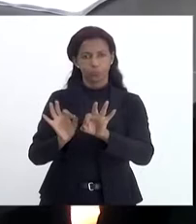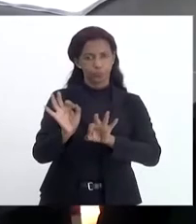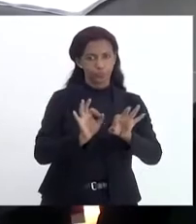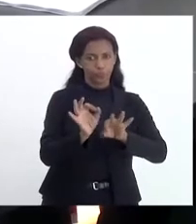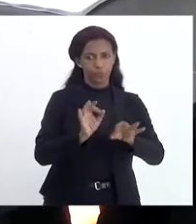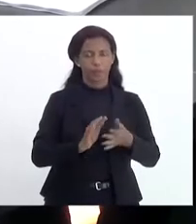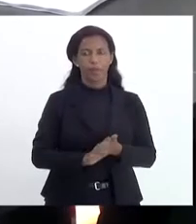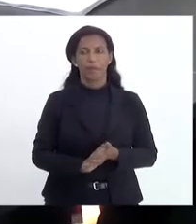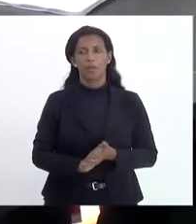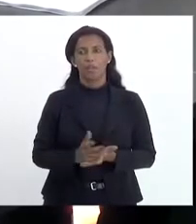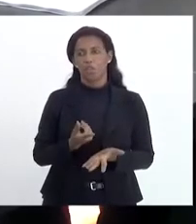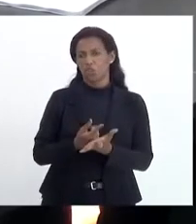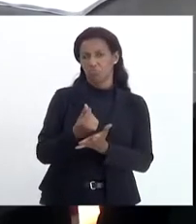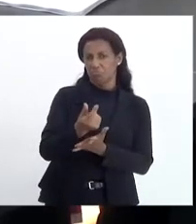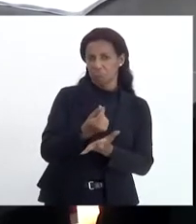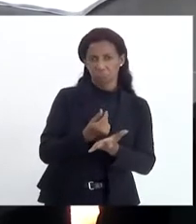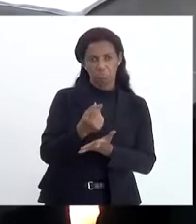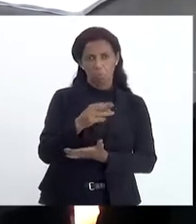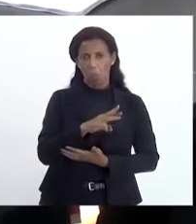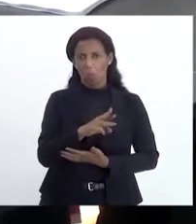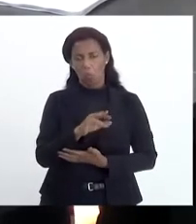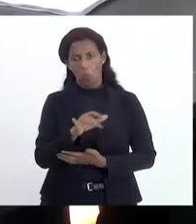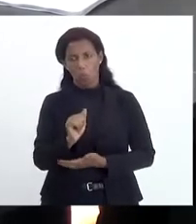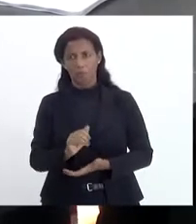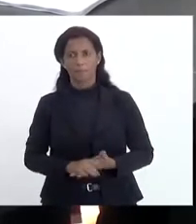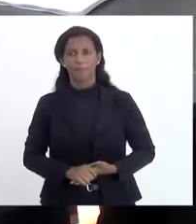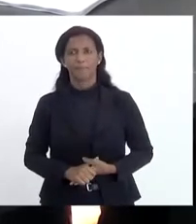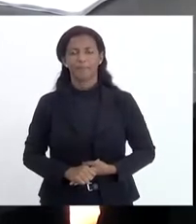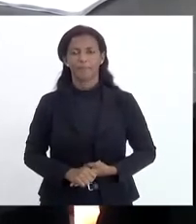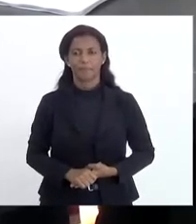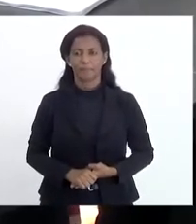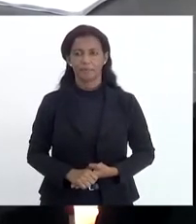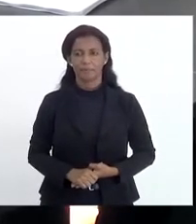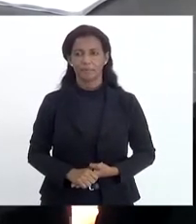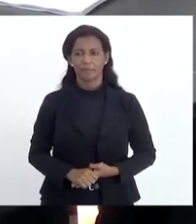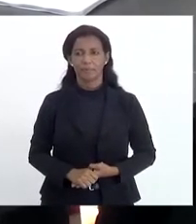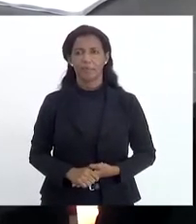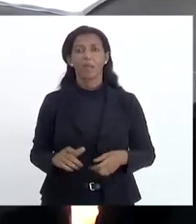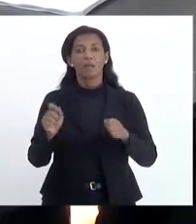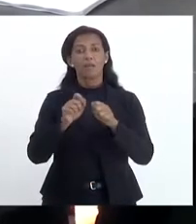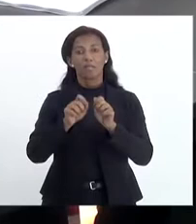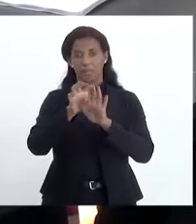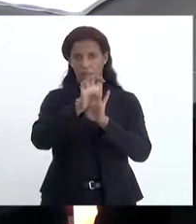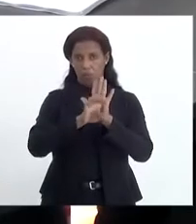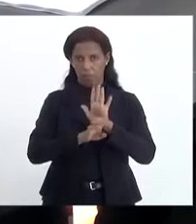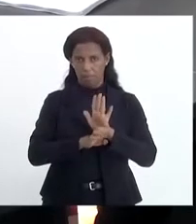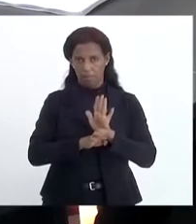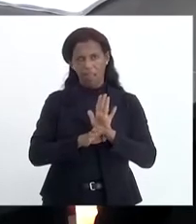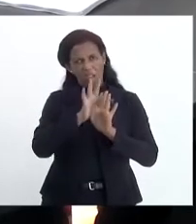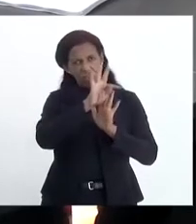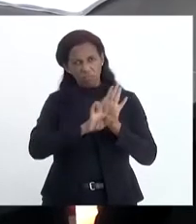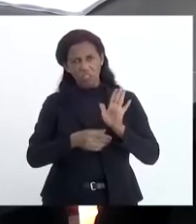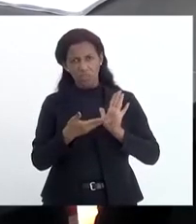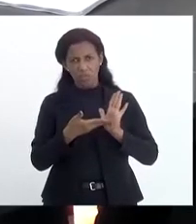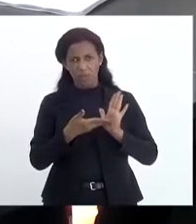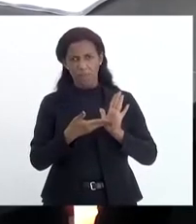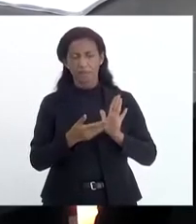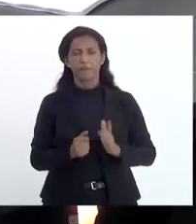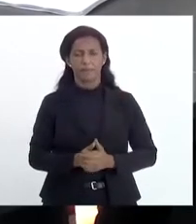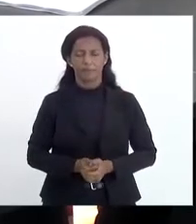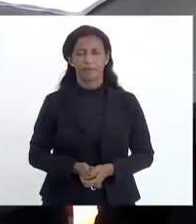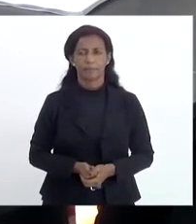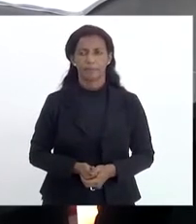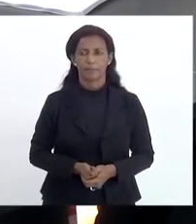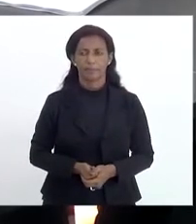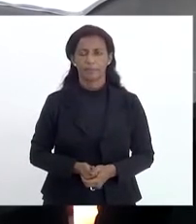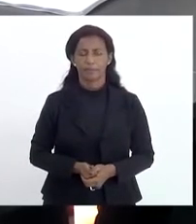Modalidade, qualquer, meio monetário. Meio monetário, né? Meio monetário, ok? Fazendo então a emenda, o texto acho que é esse.